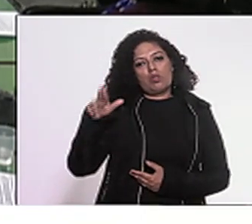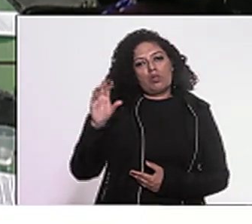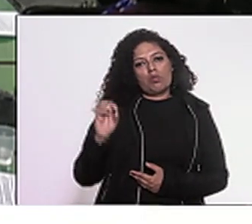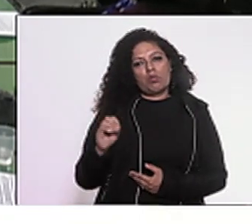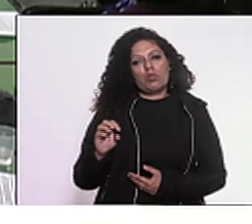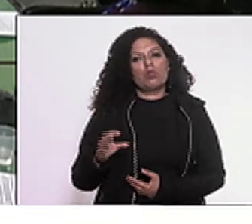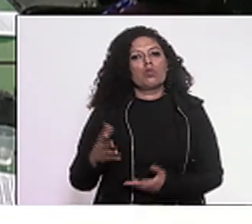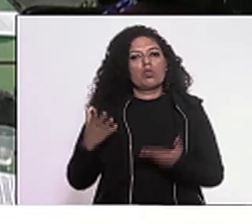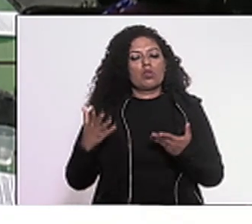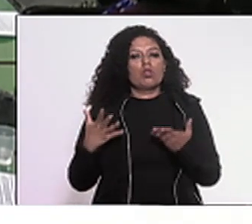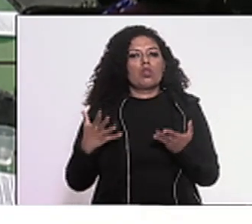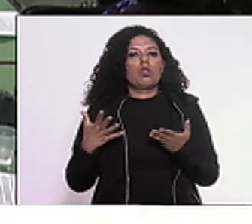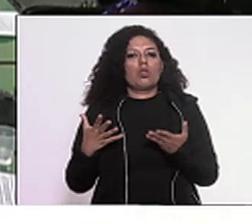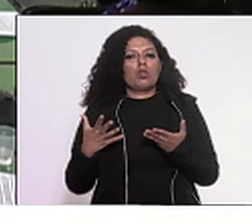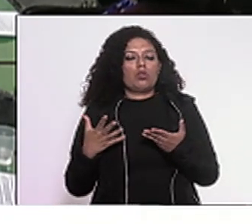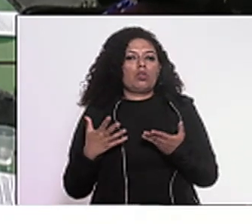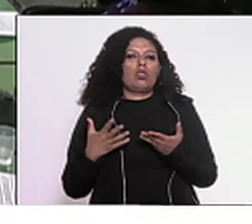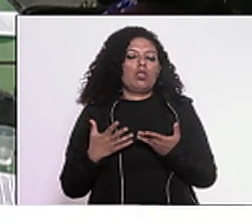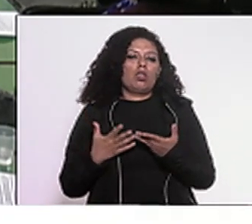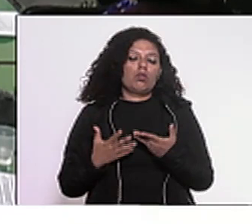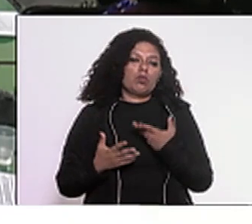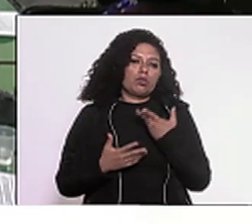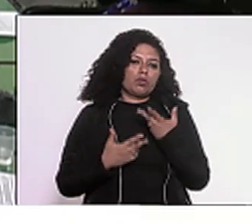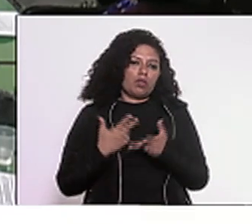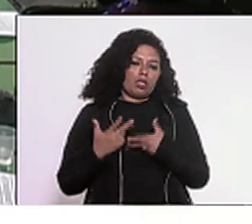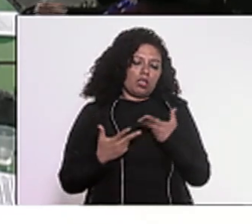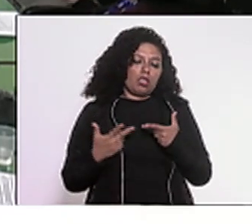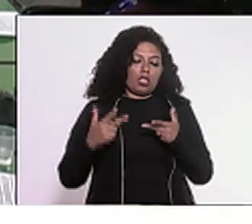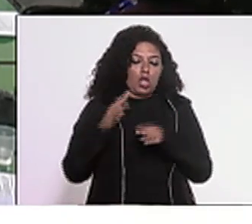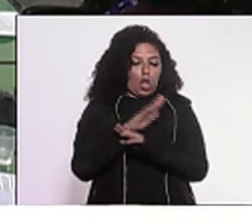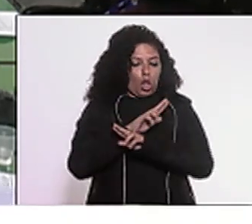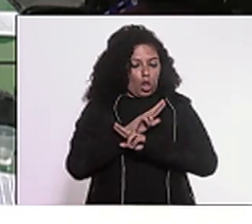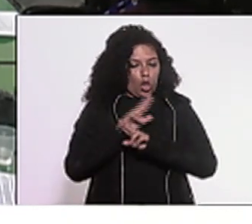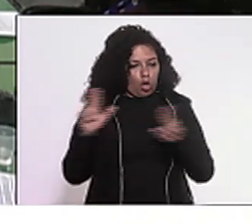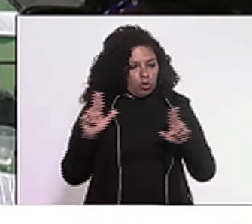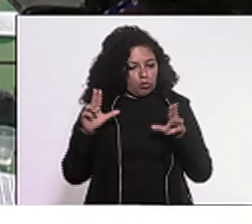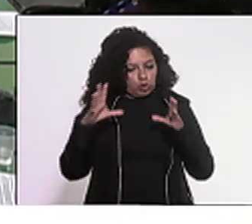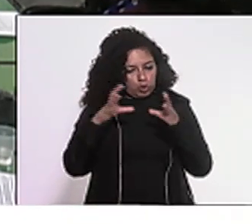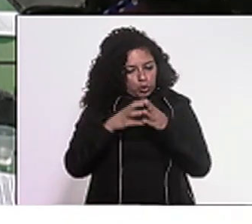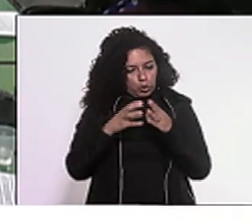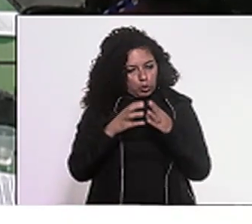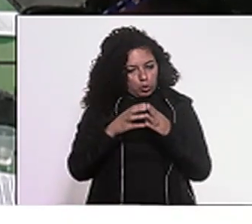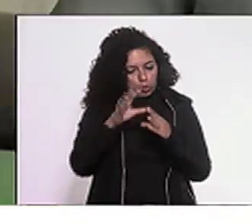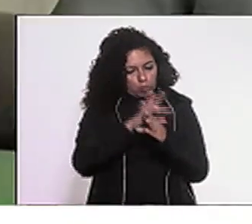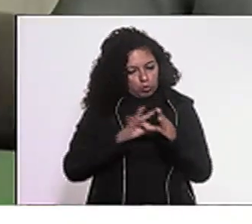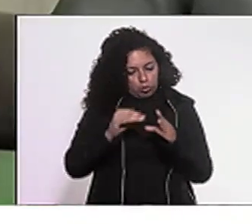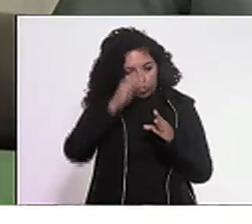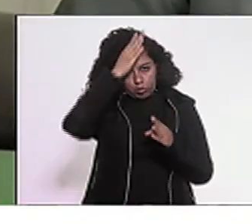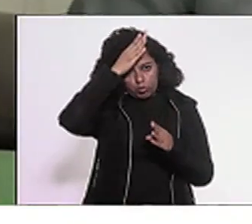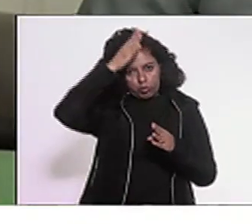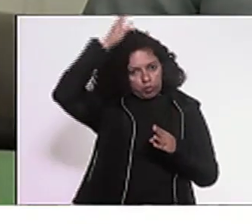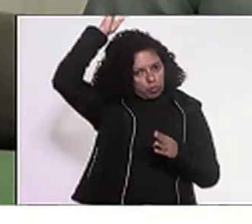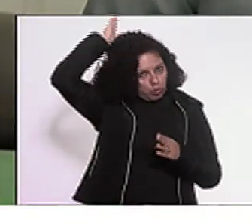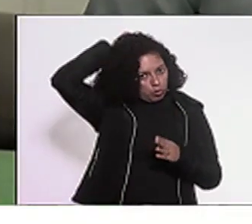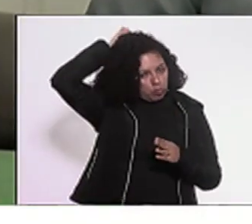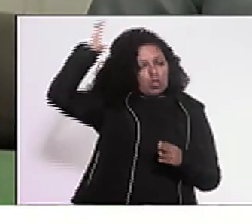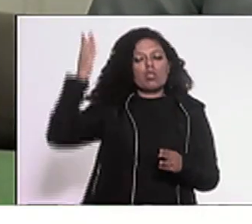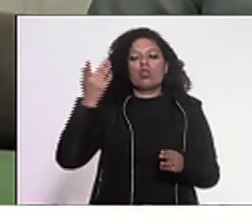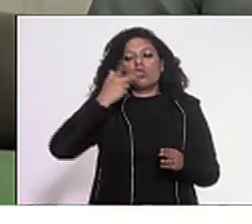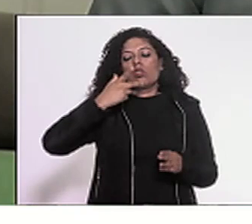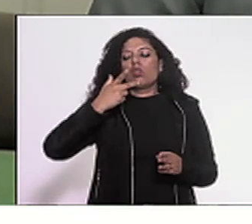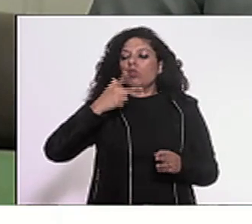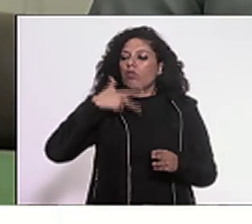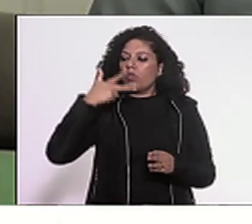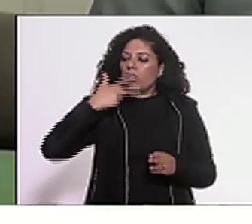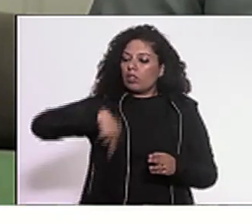Eu quero aqui manifestar aqui em nome da corporação a satisfação de podermos estar